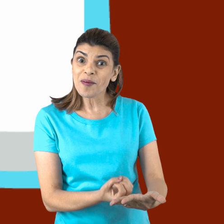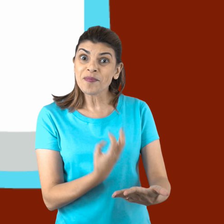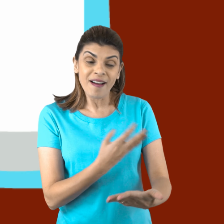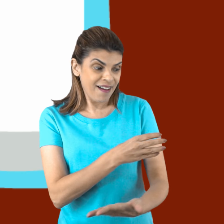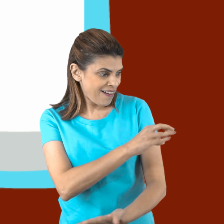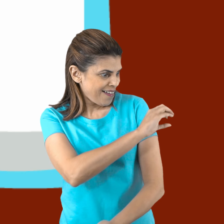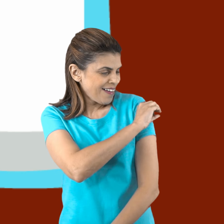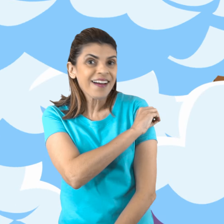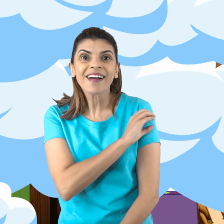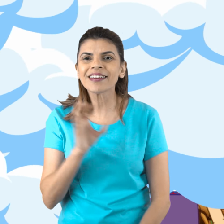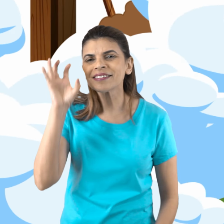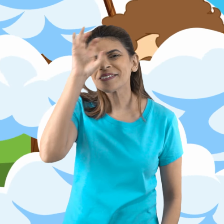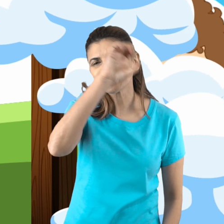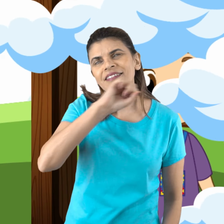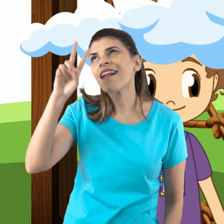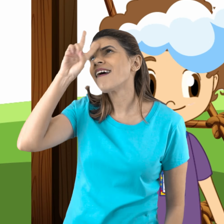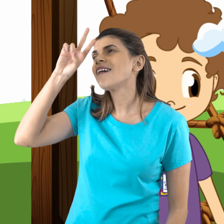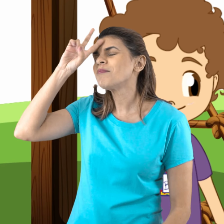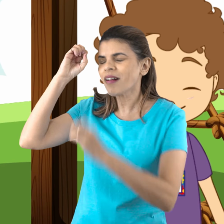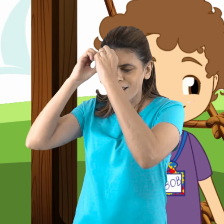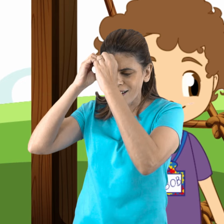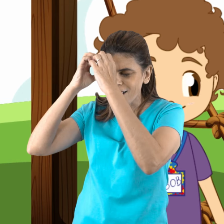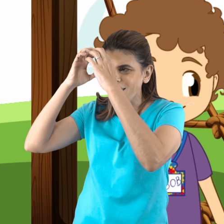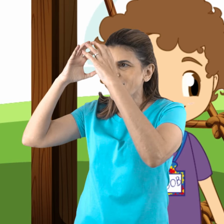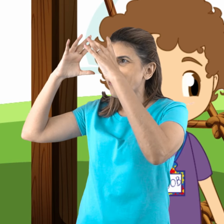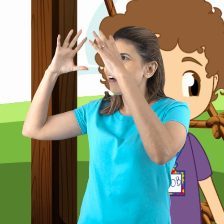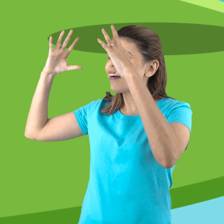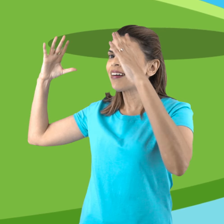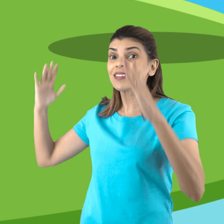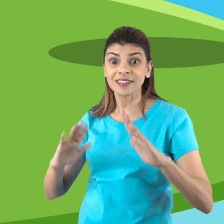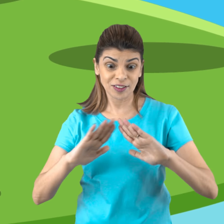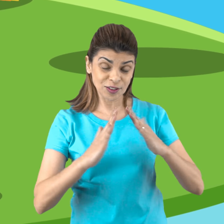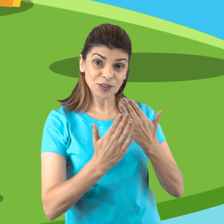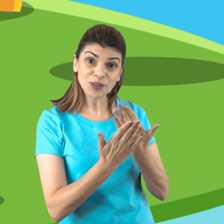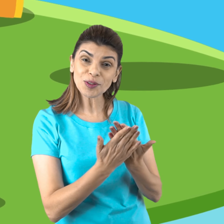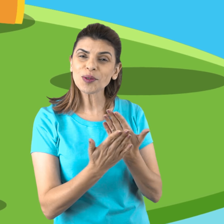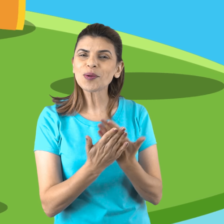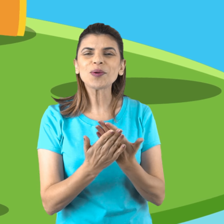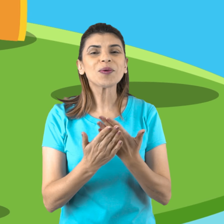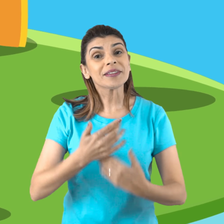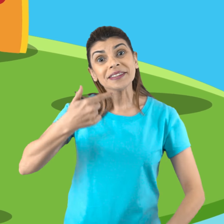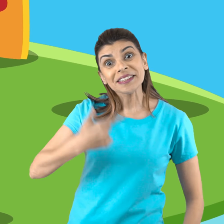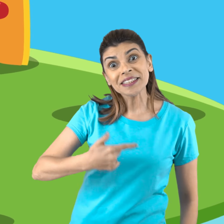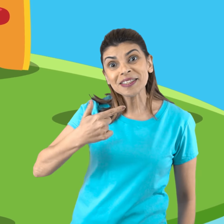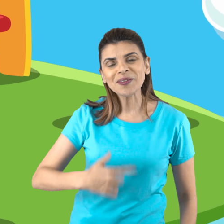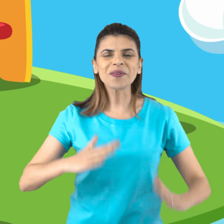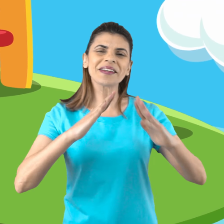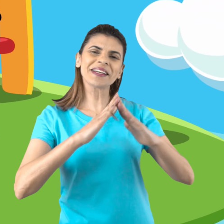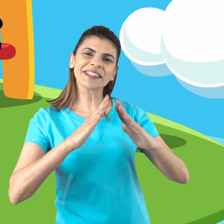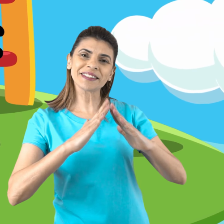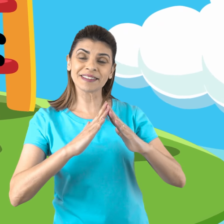beabá como é bom a gente sempre lembrar que a escola é o nosso segundo